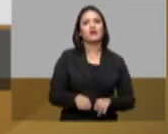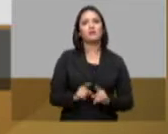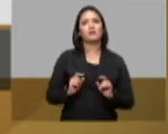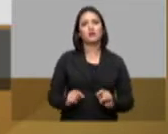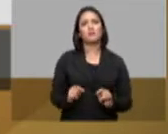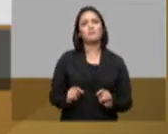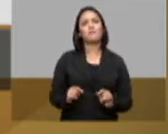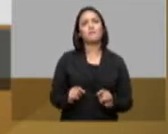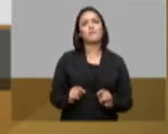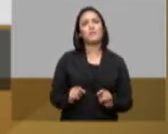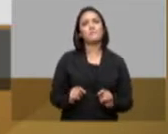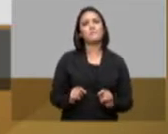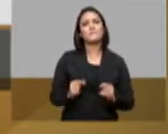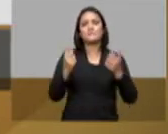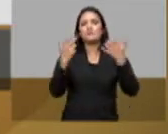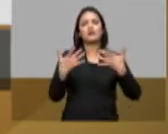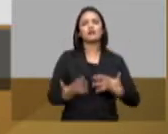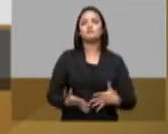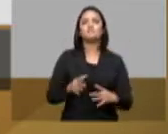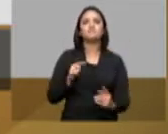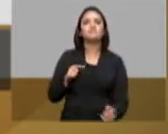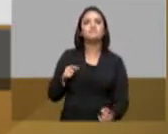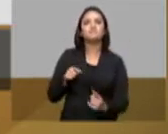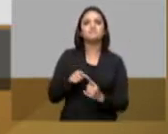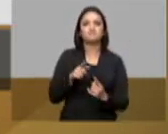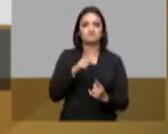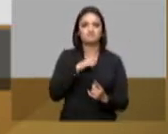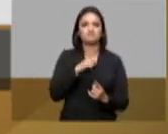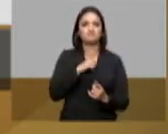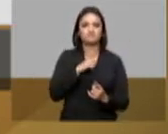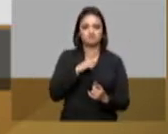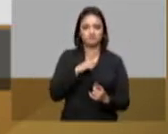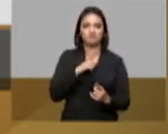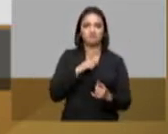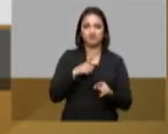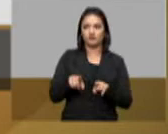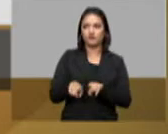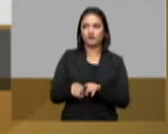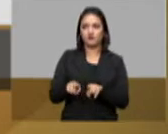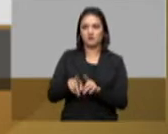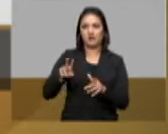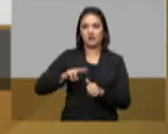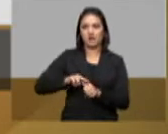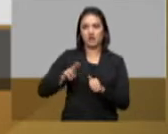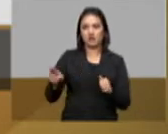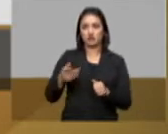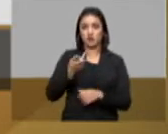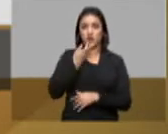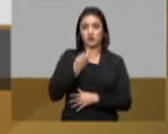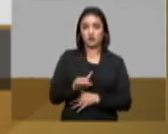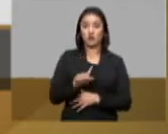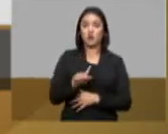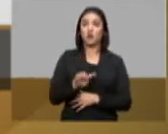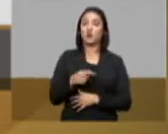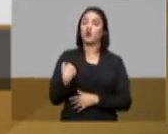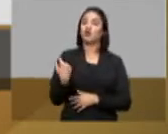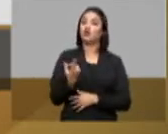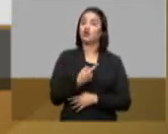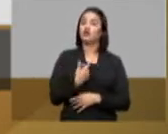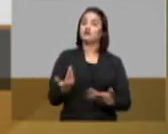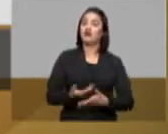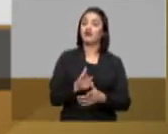aderir às razões inicialmente apresentadas pela Advocacia Geral da União no sentido de que aqui nós estamos diante de